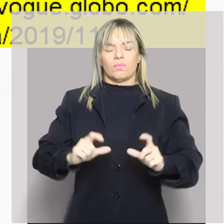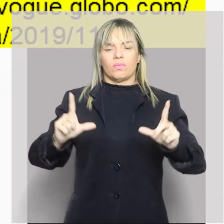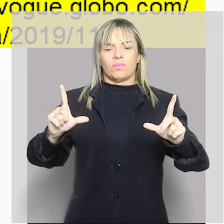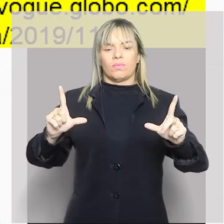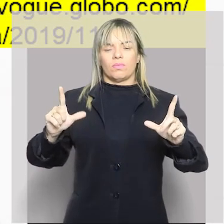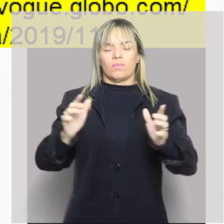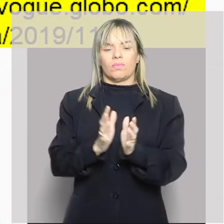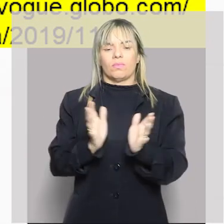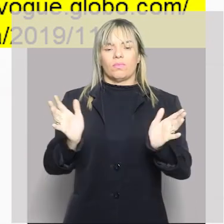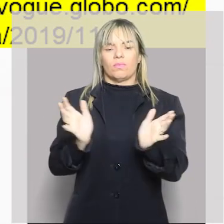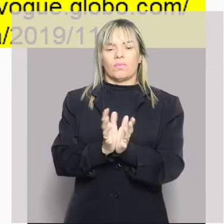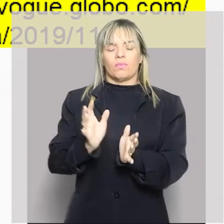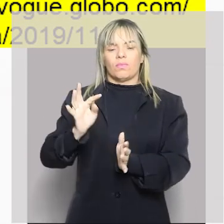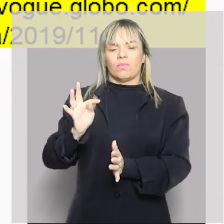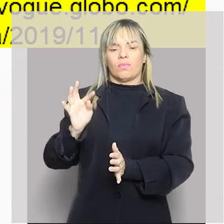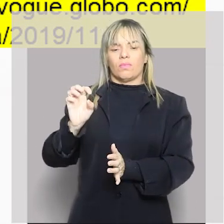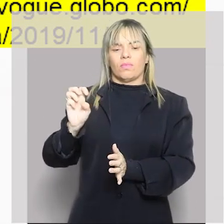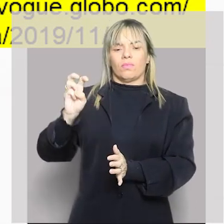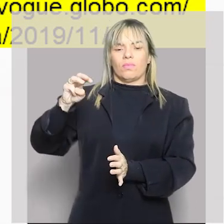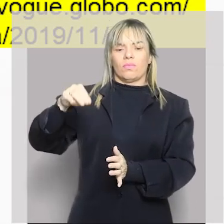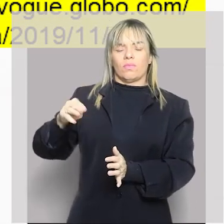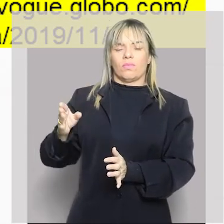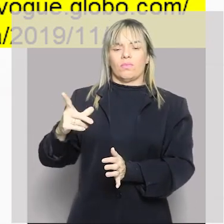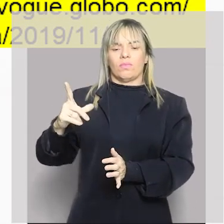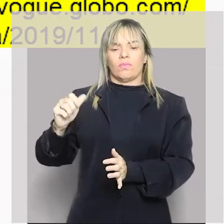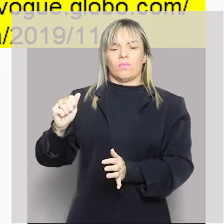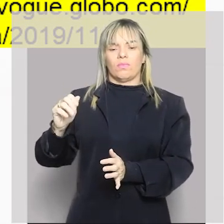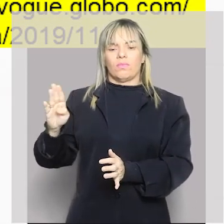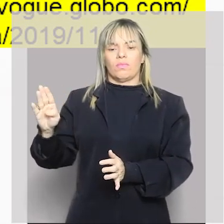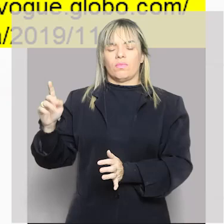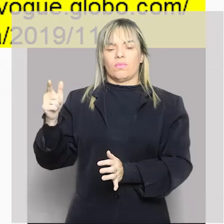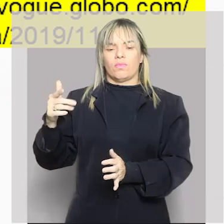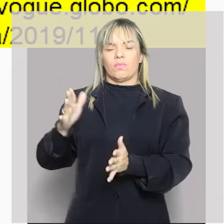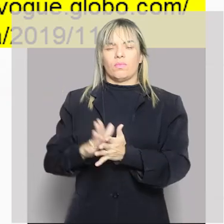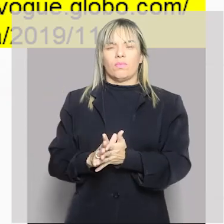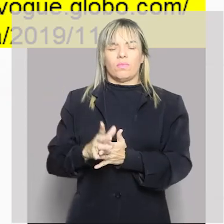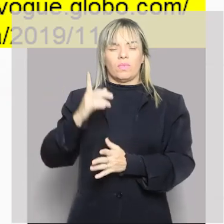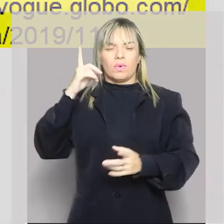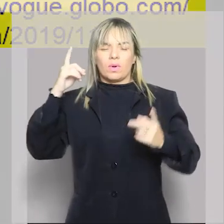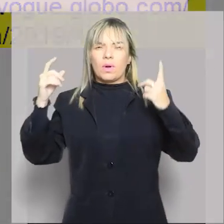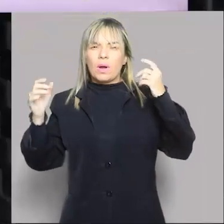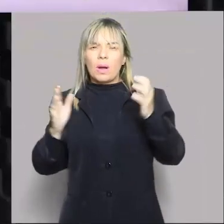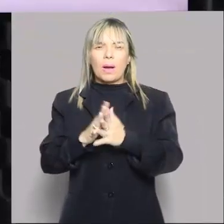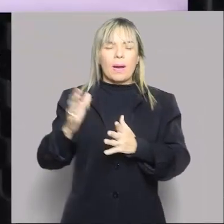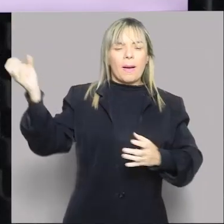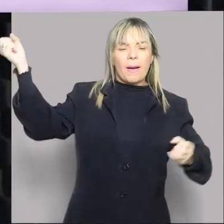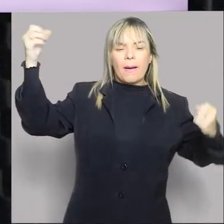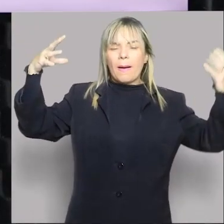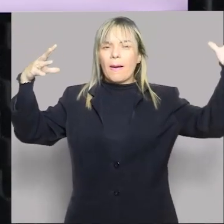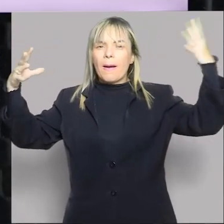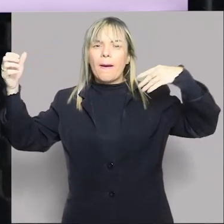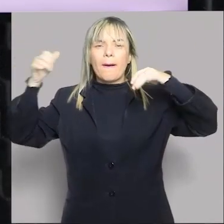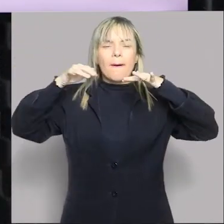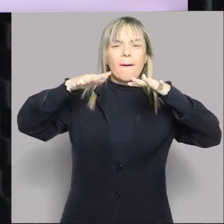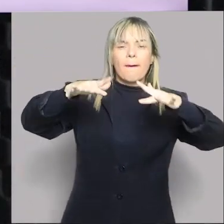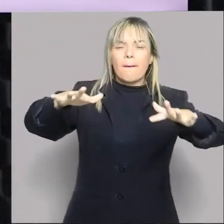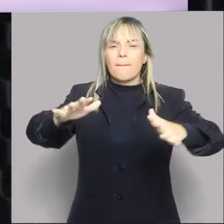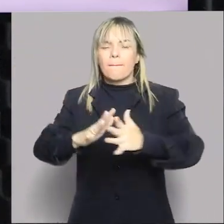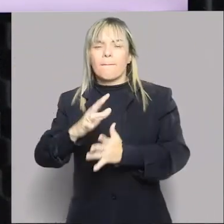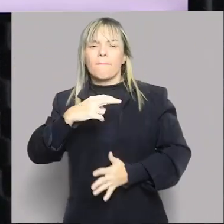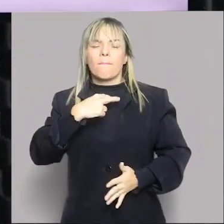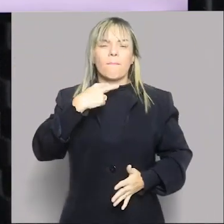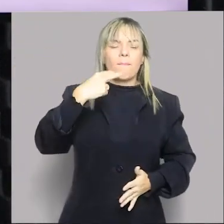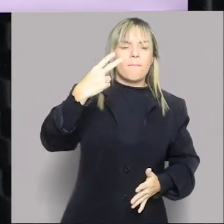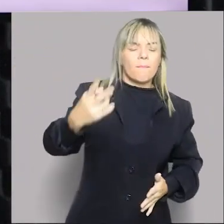o coletivo TeamLab, que criou essa sensação. E ele é muito sensorial. É iluminação, é movimento, é voz, é som,